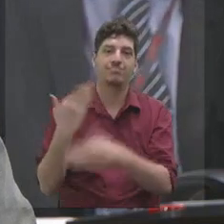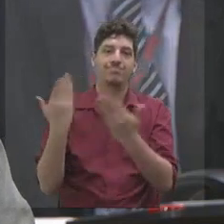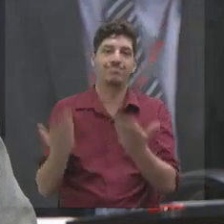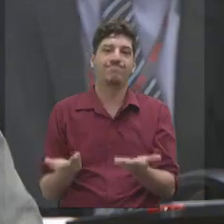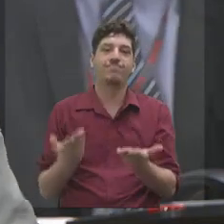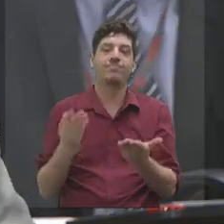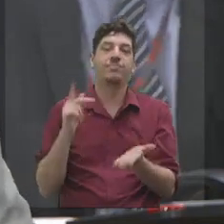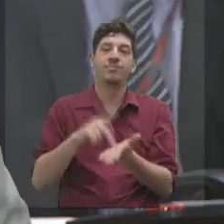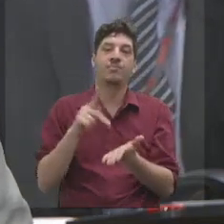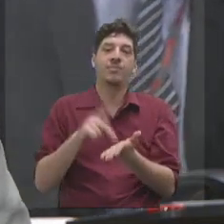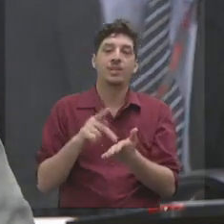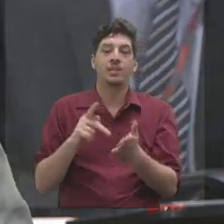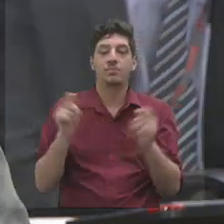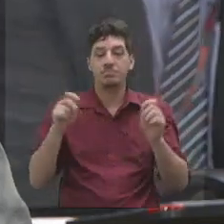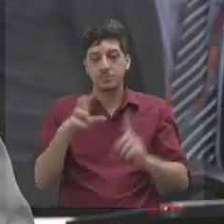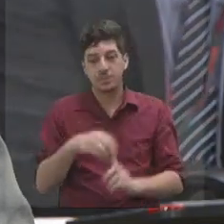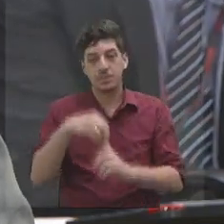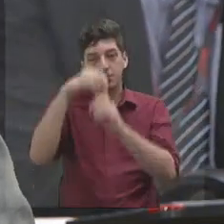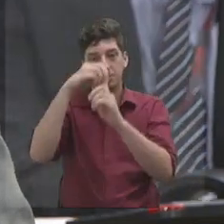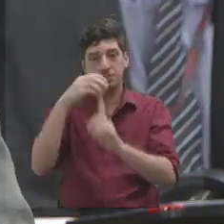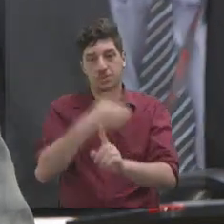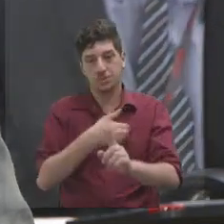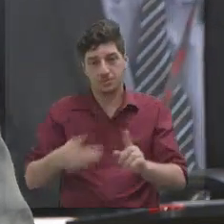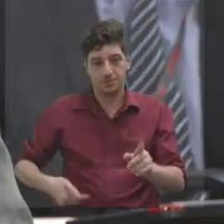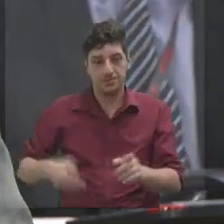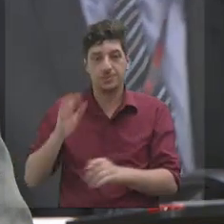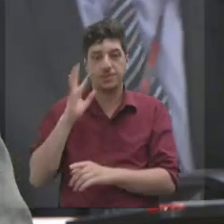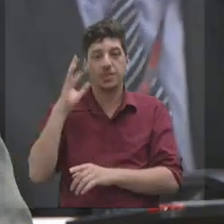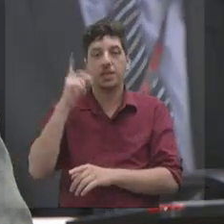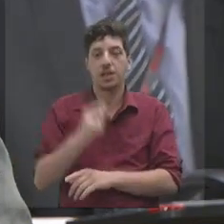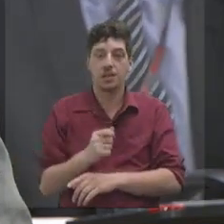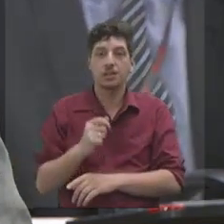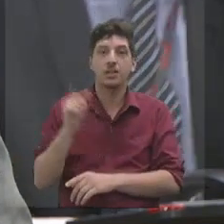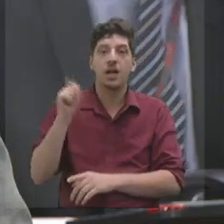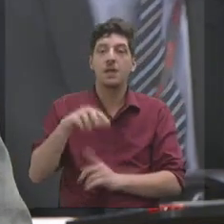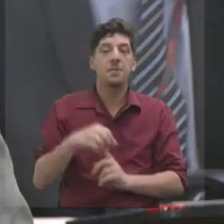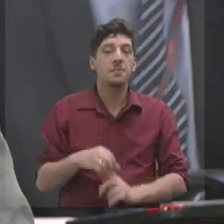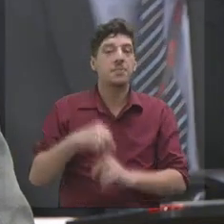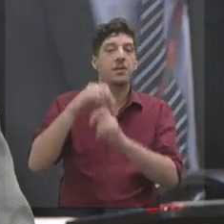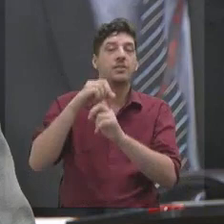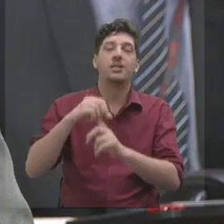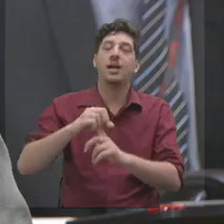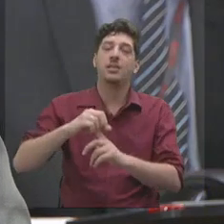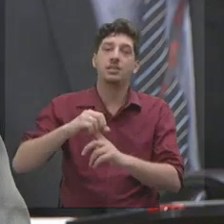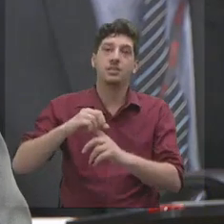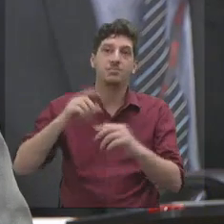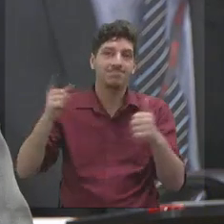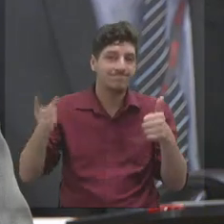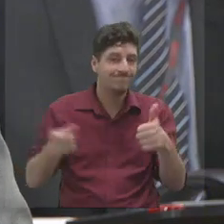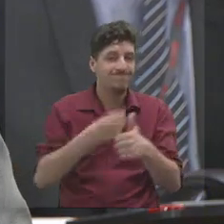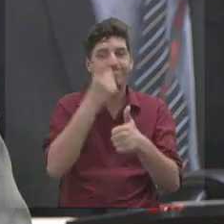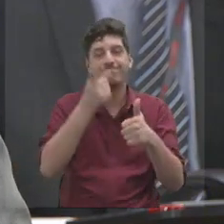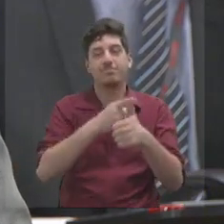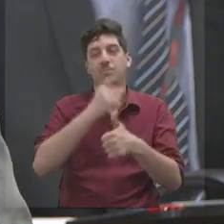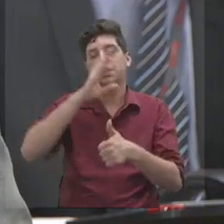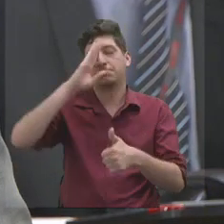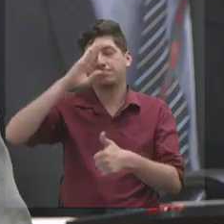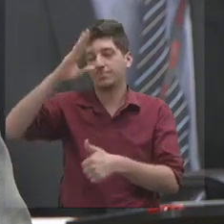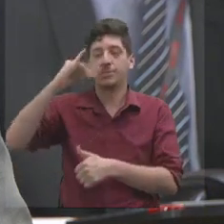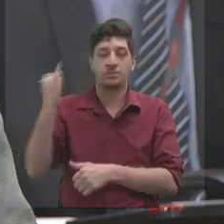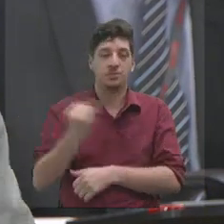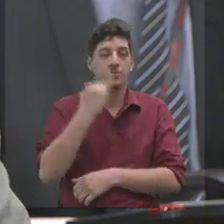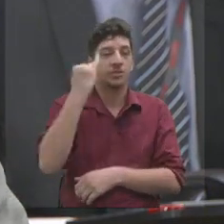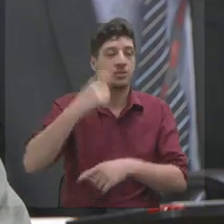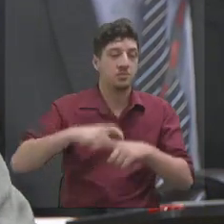dentro das prioridades do governo eu acho que essa é a prioridade número um né porque realmente é um movimento